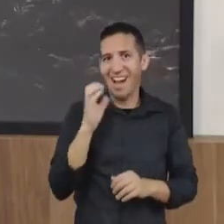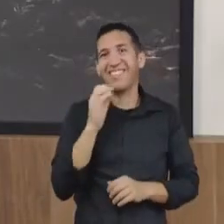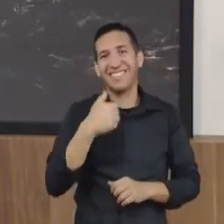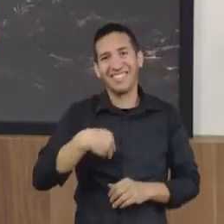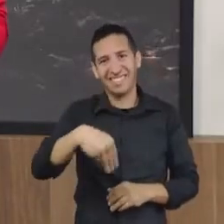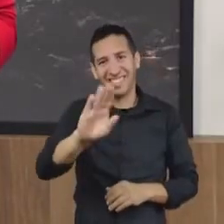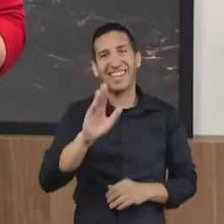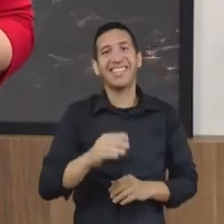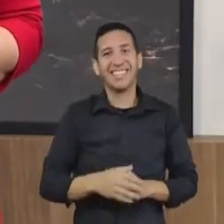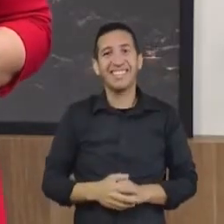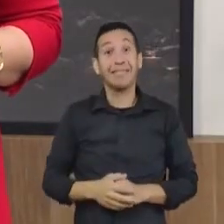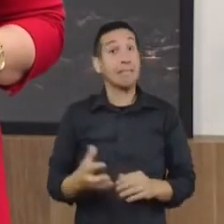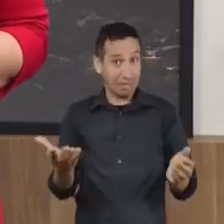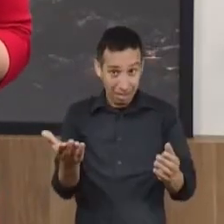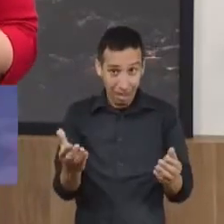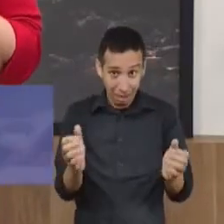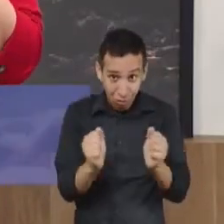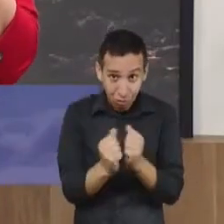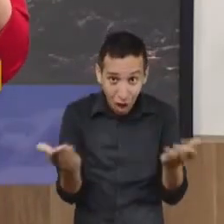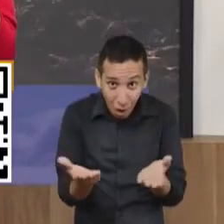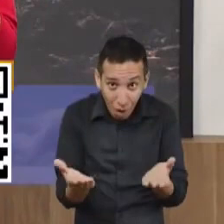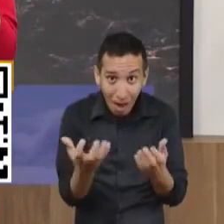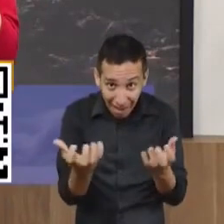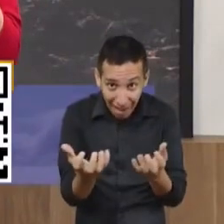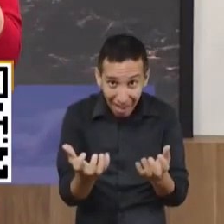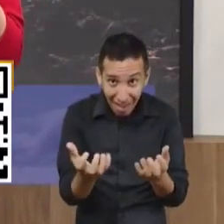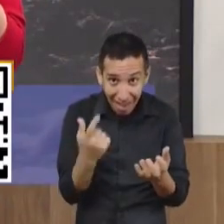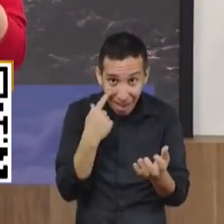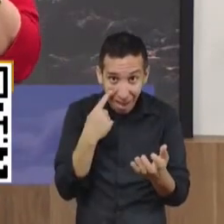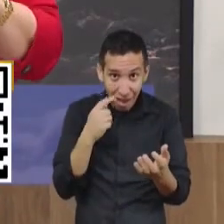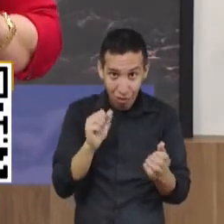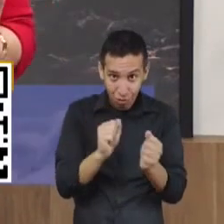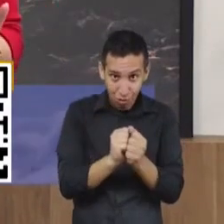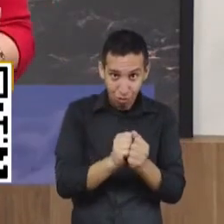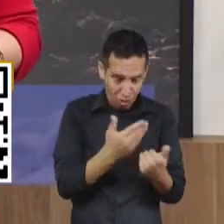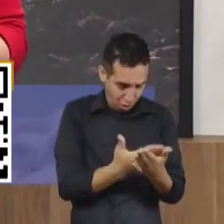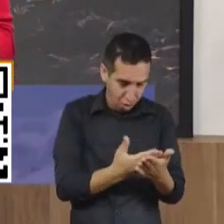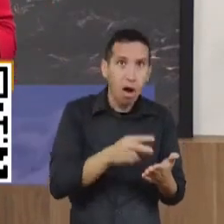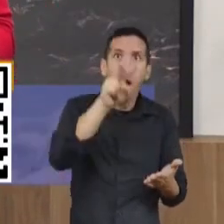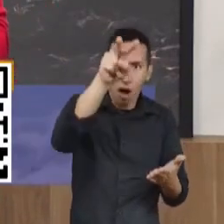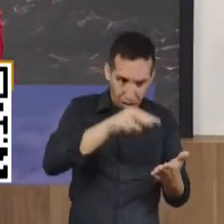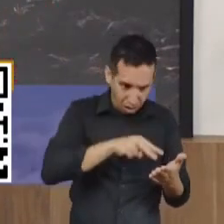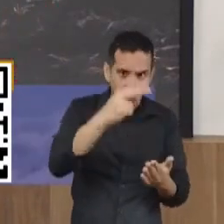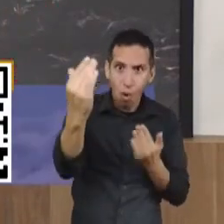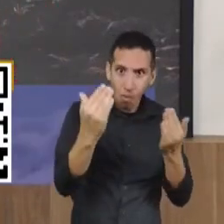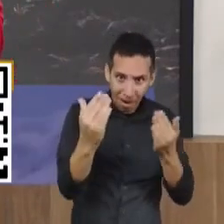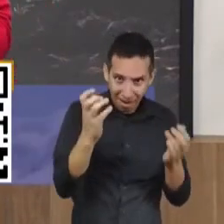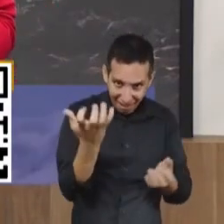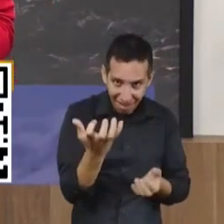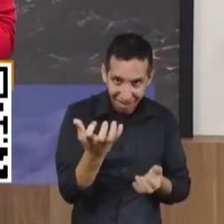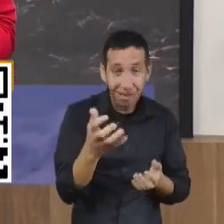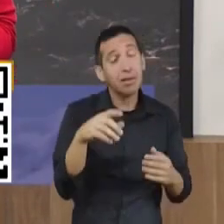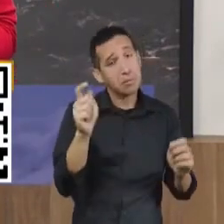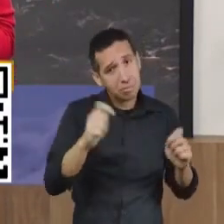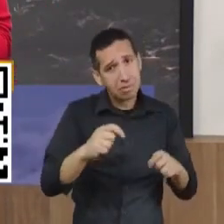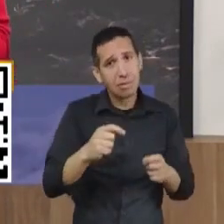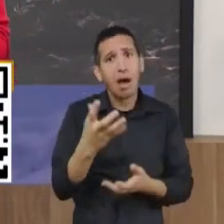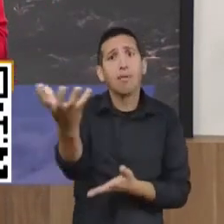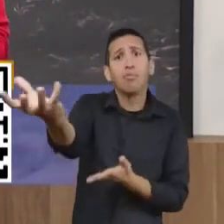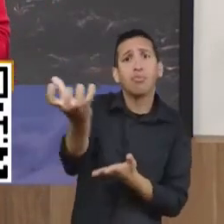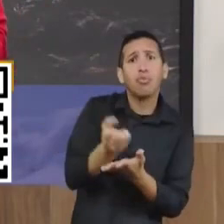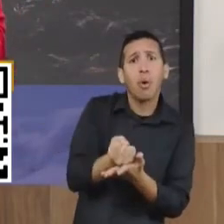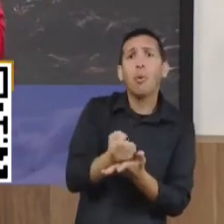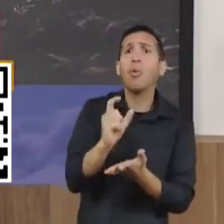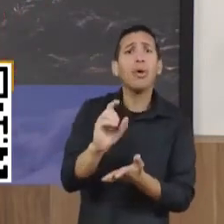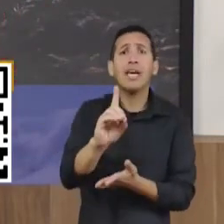quero acompanhar o estudo com o pastor agora já com esse Guia em mãos tem uma saída também você pode baixar agora a versão